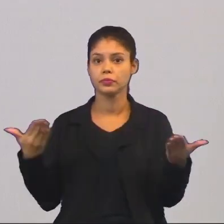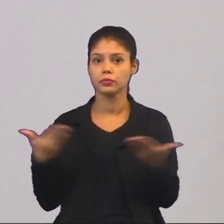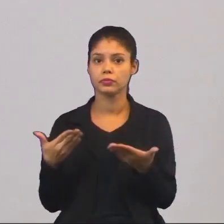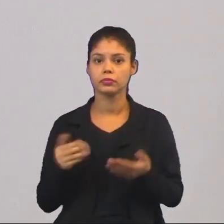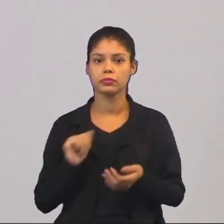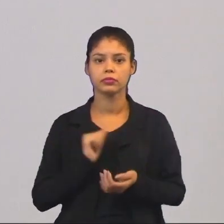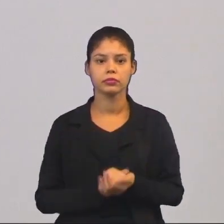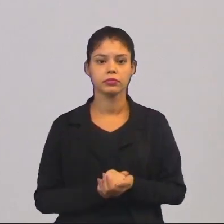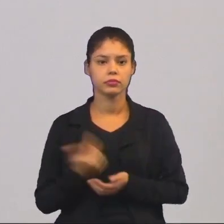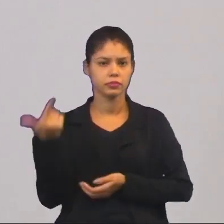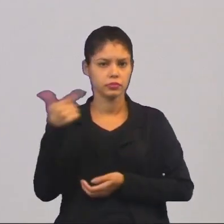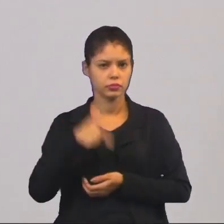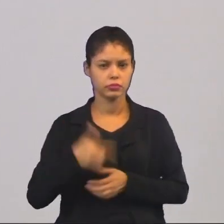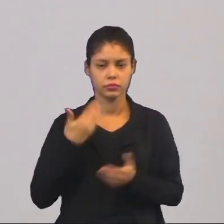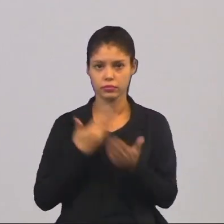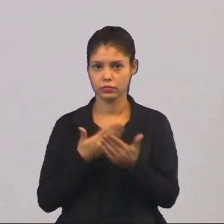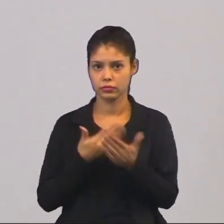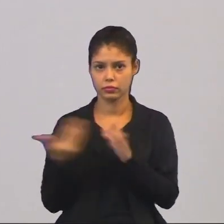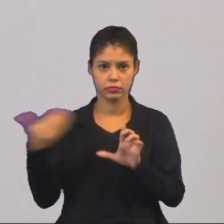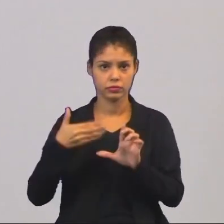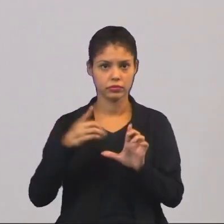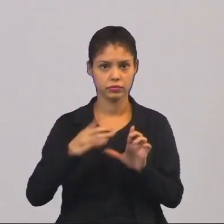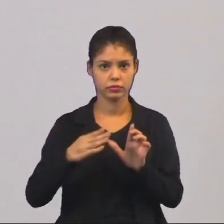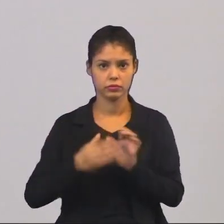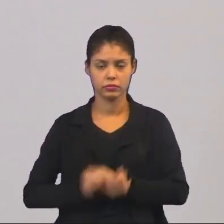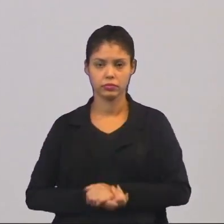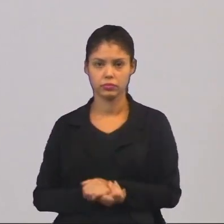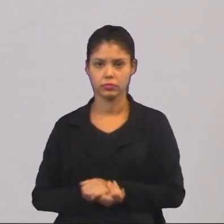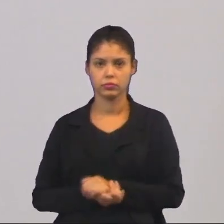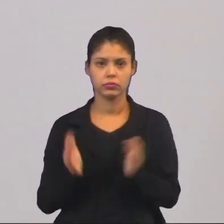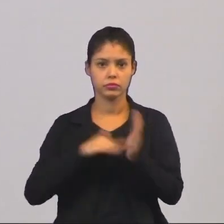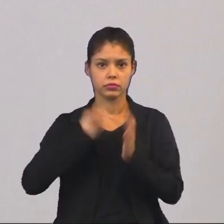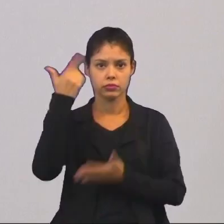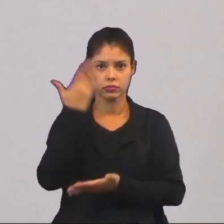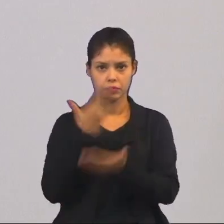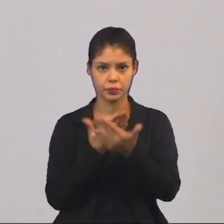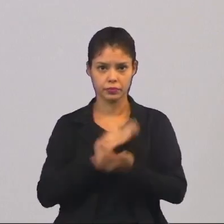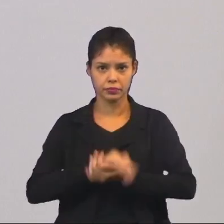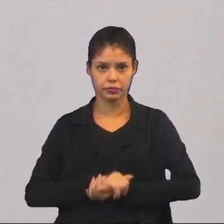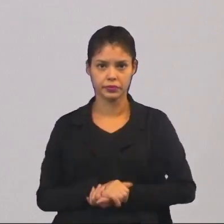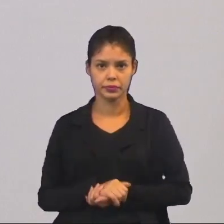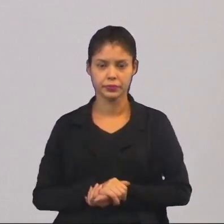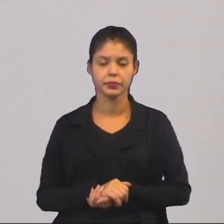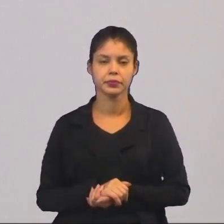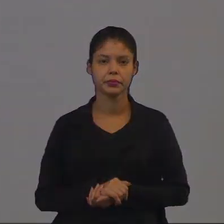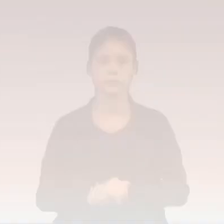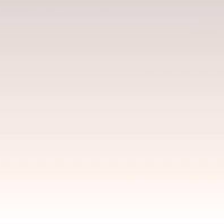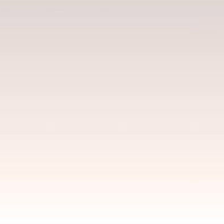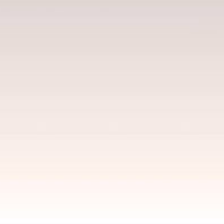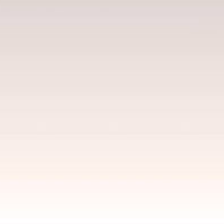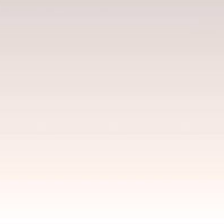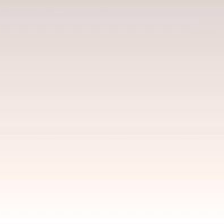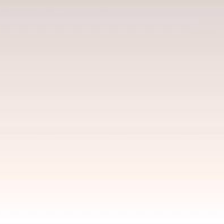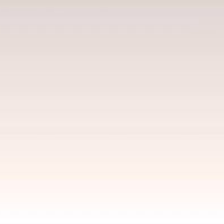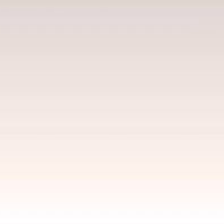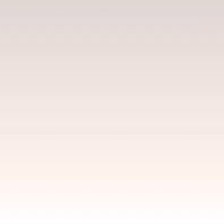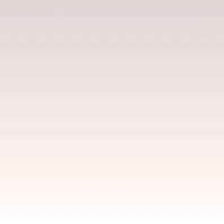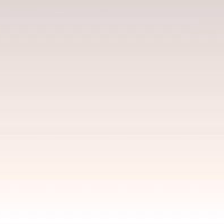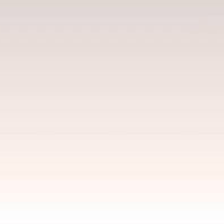nossa aula de hoje. Para rever essa aula, acesse a plataforma Eduque e até a próxima aula.